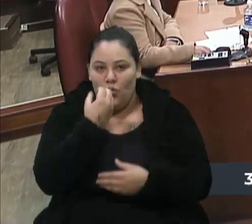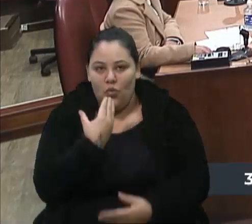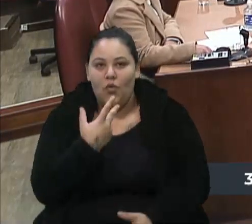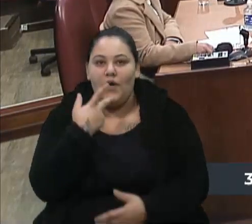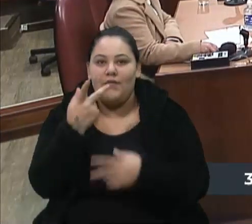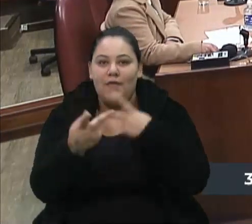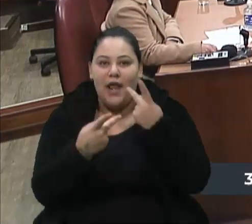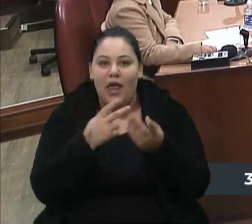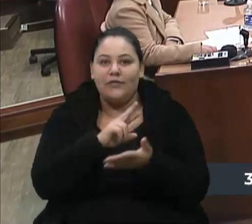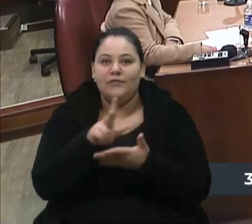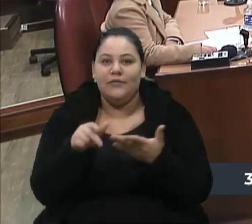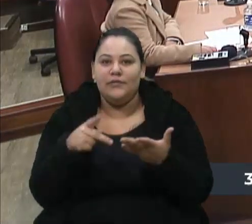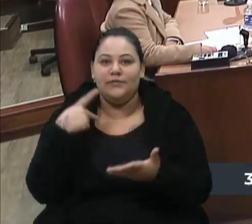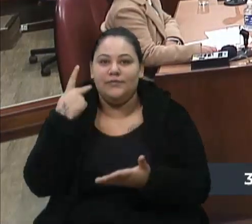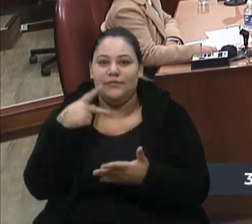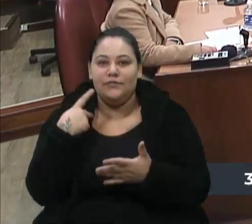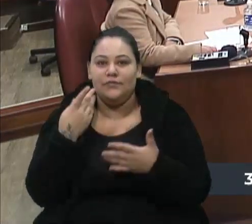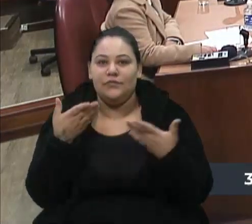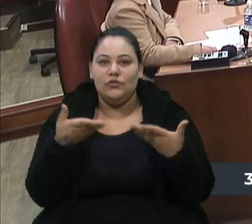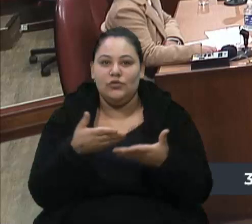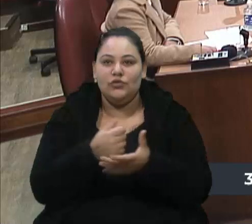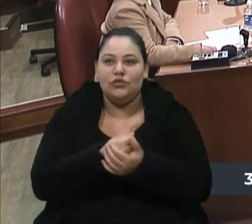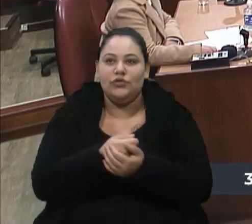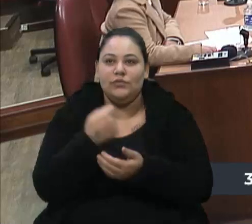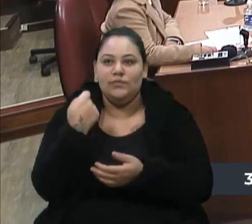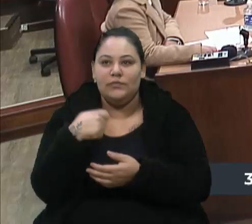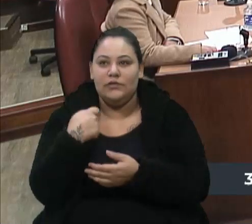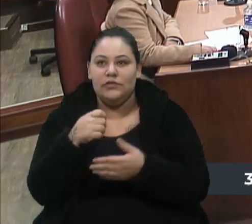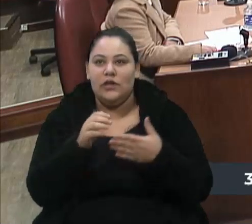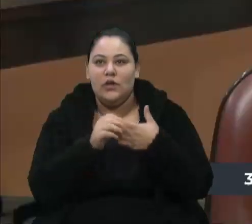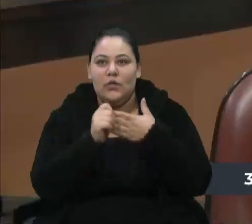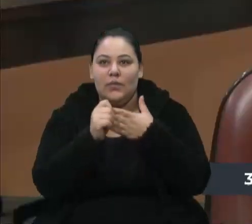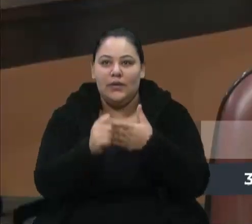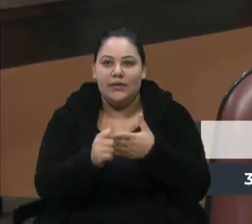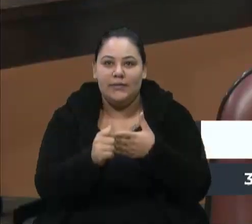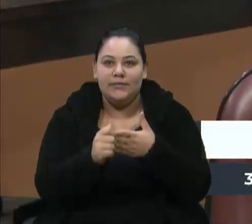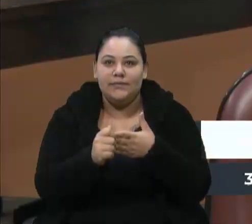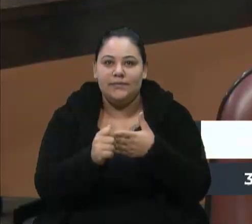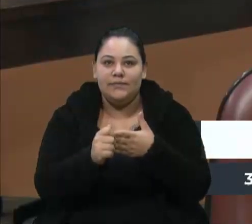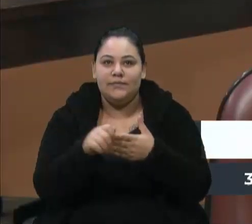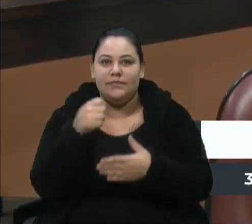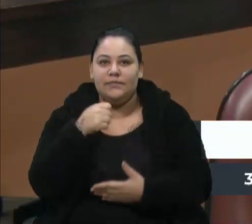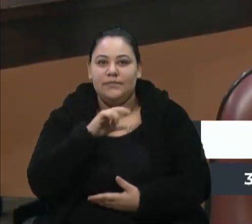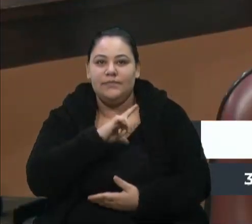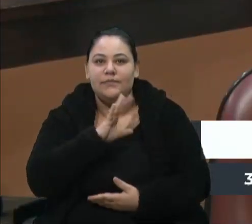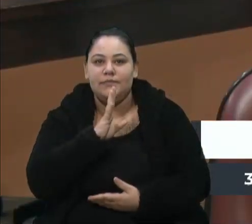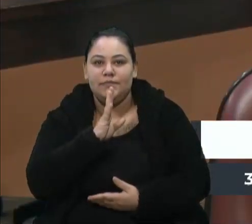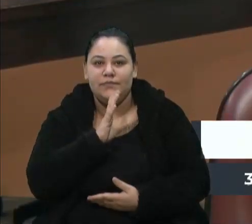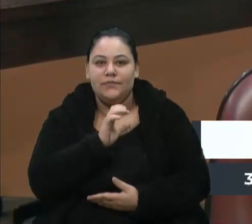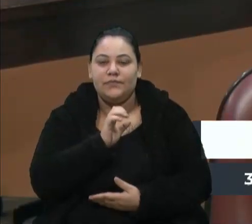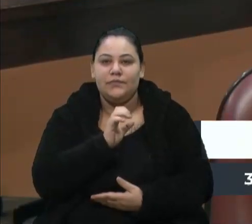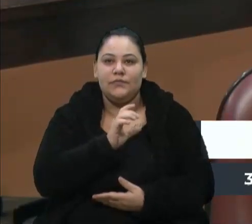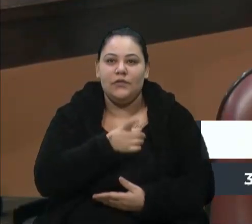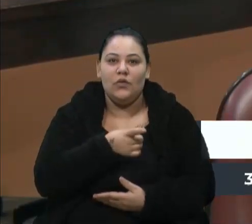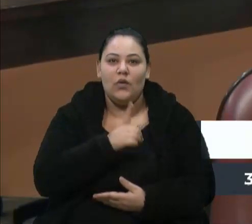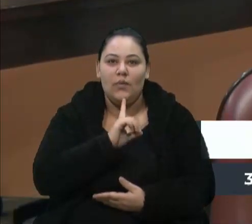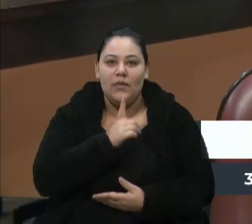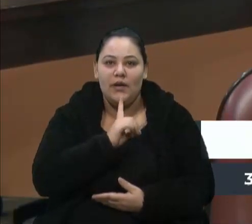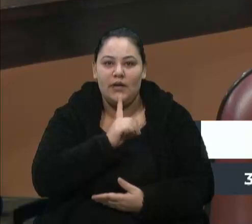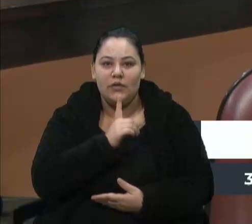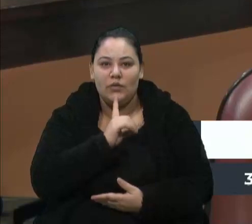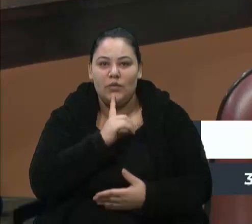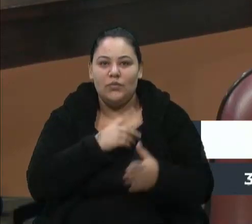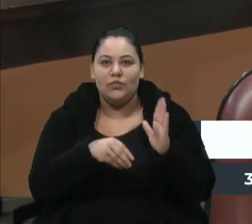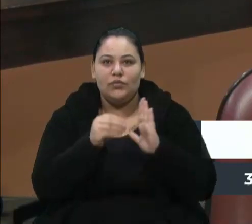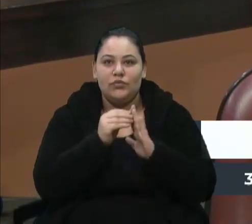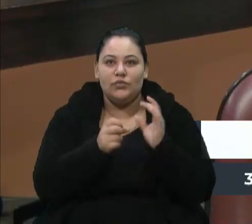de vários colegas, precisa fiscalizar, precisa ter conhecimento, o Alberto colocou ali esses fatos e é nisso